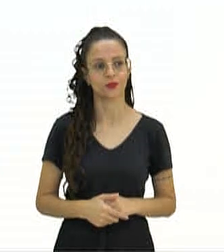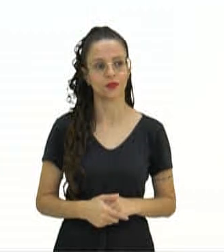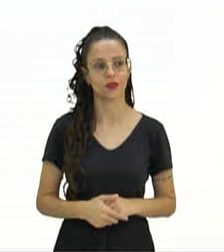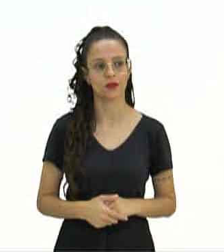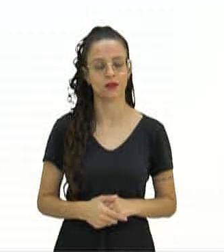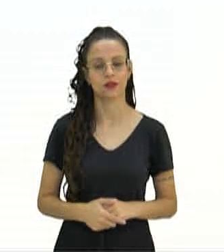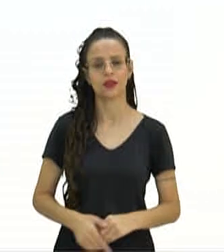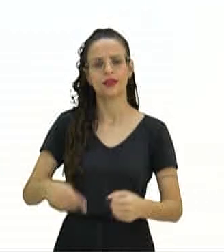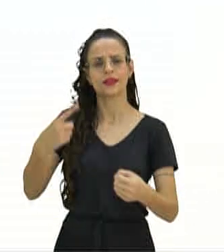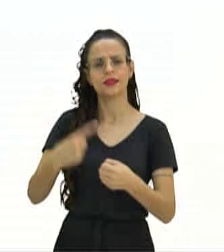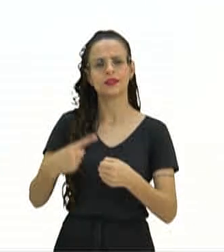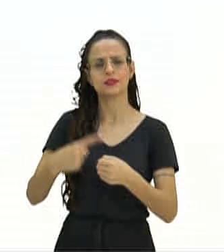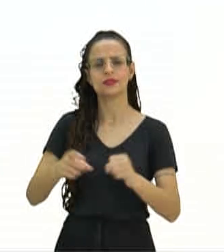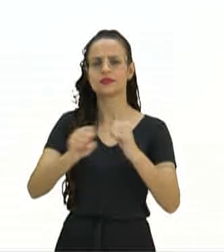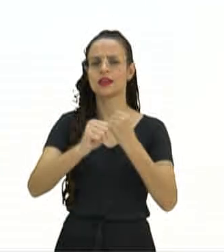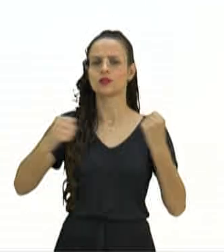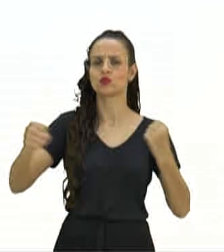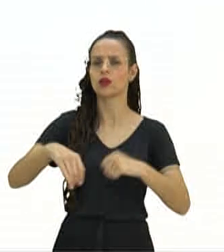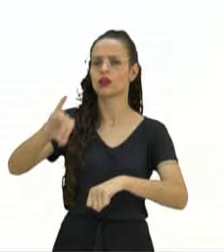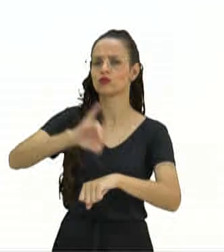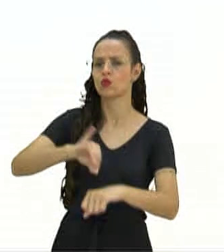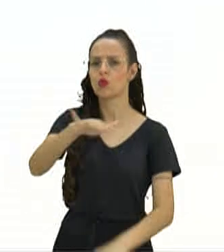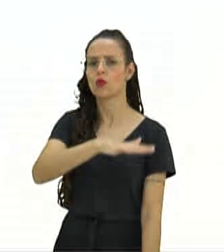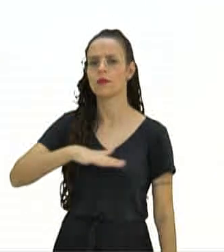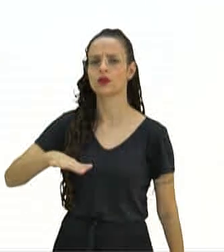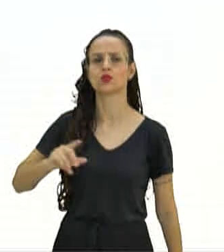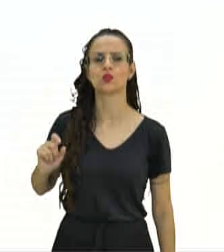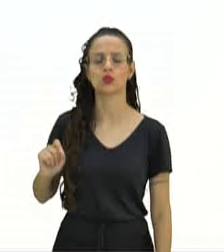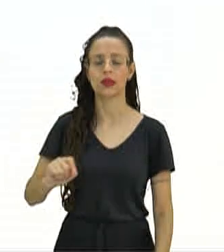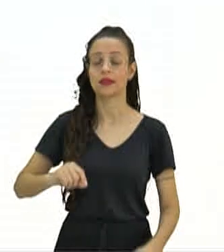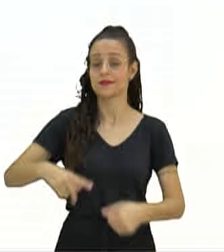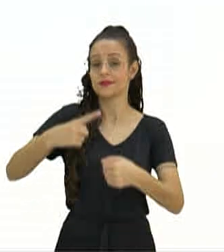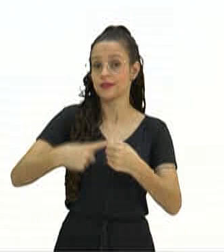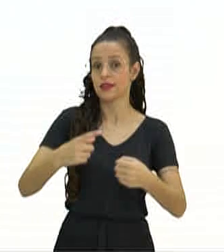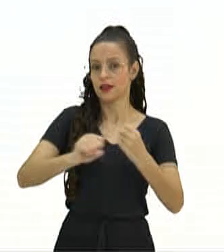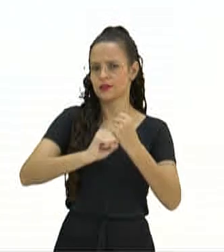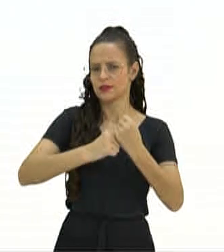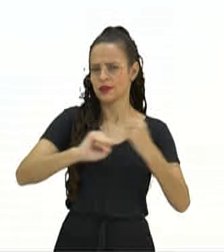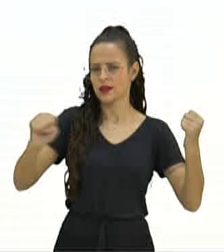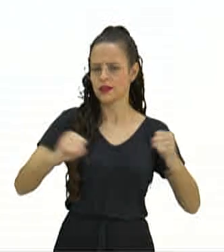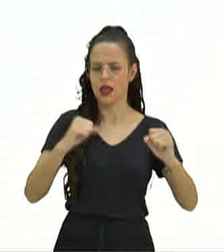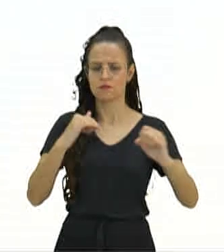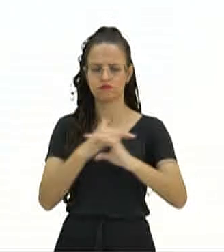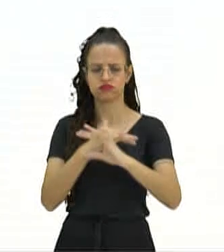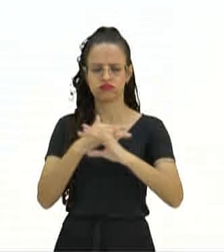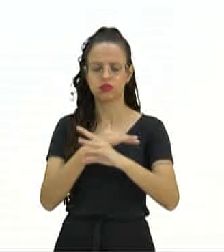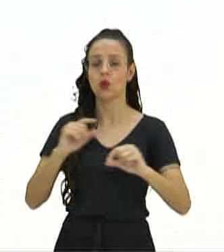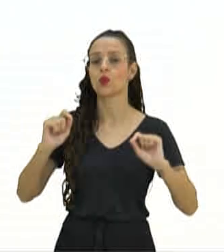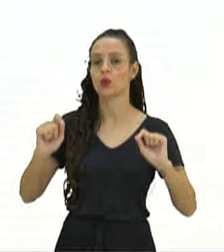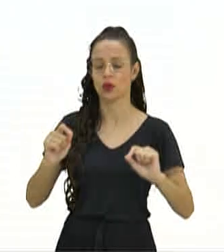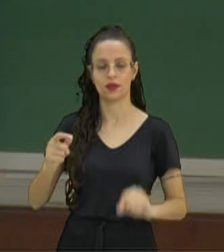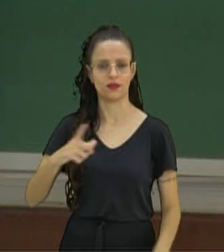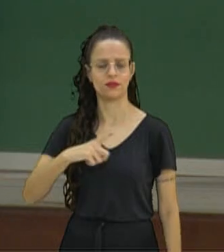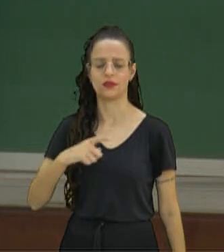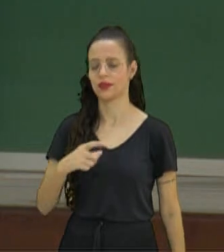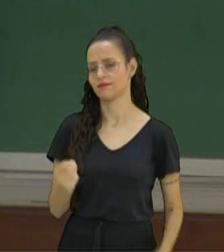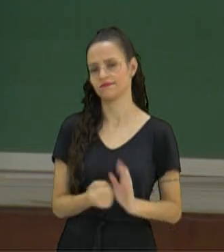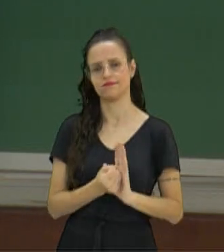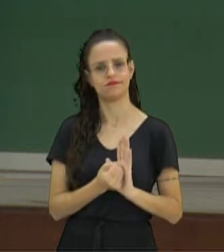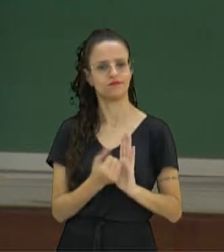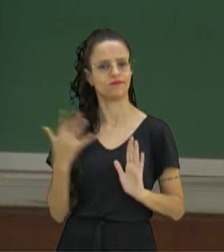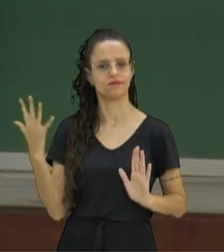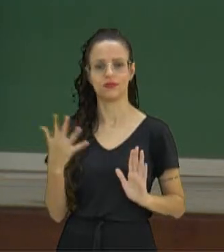E nos grandes centros urbanos, o que eu tenho percebido, nas grandes cidades principalmente? São imensas as alterações,